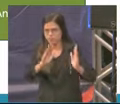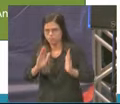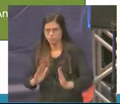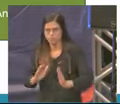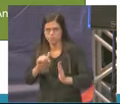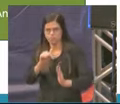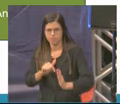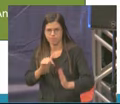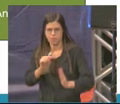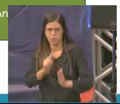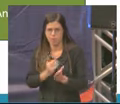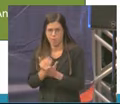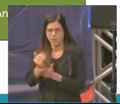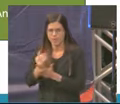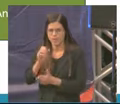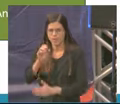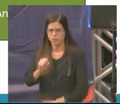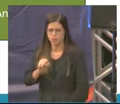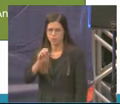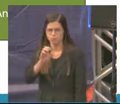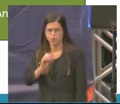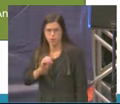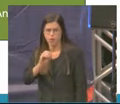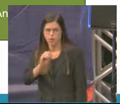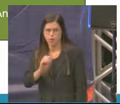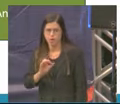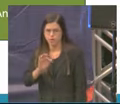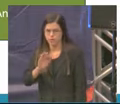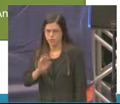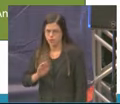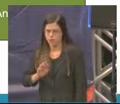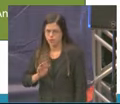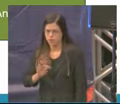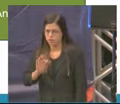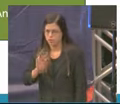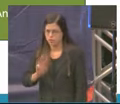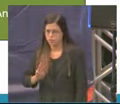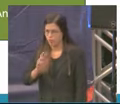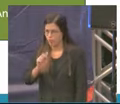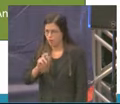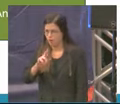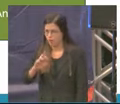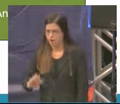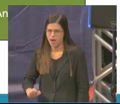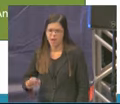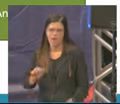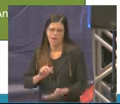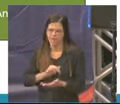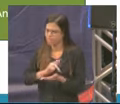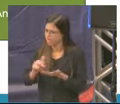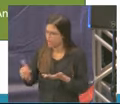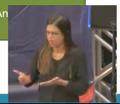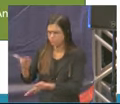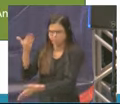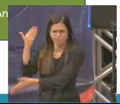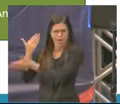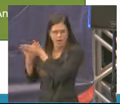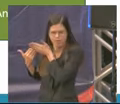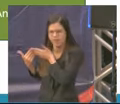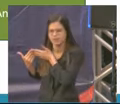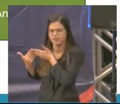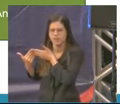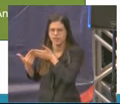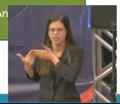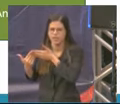a ter softwares de baixa codificação. Lá atrás, WordStar, Carta Certa, Lotus 1, 2, 3, Harvard